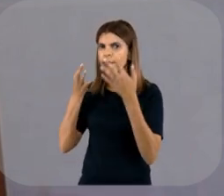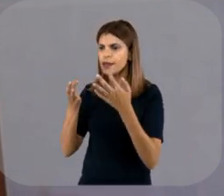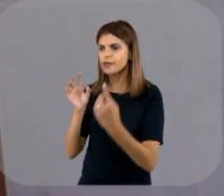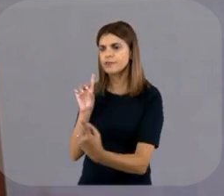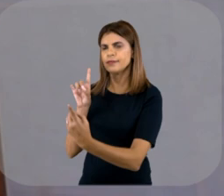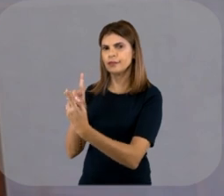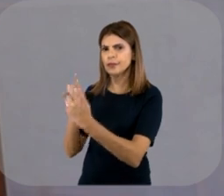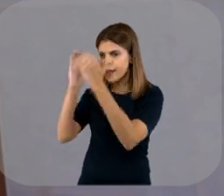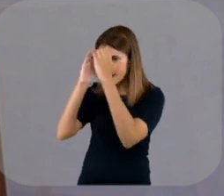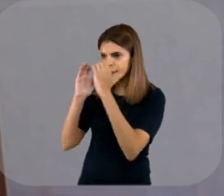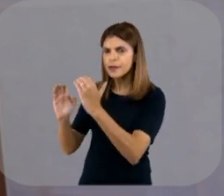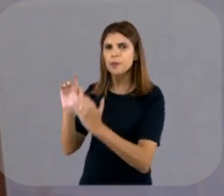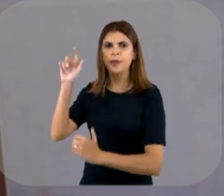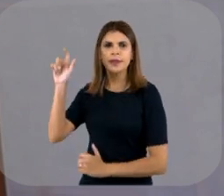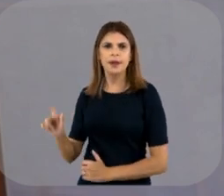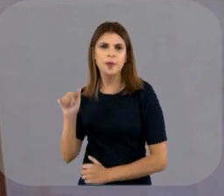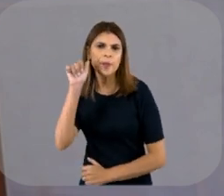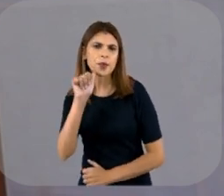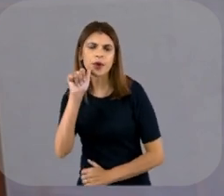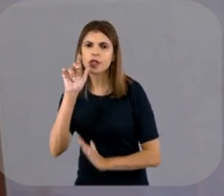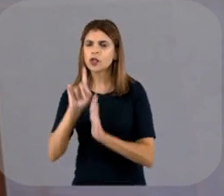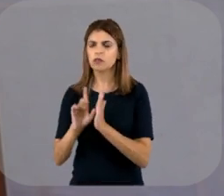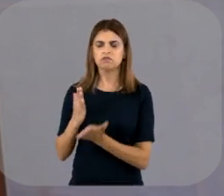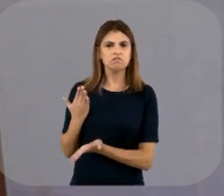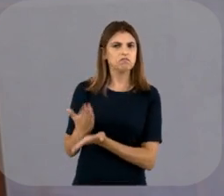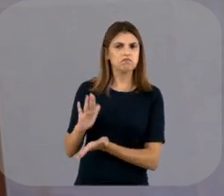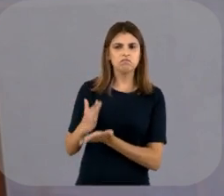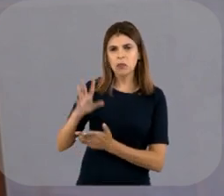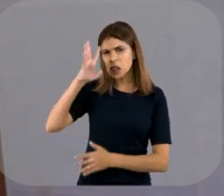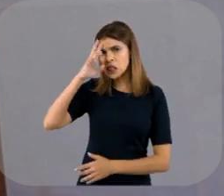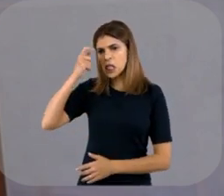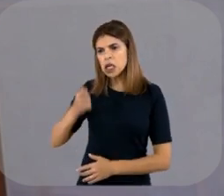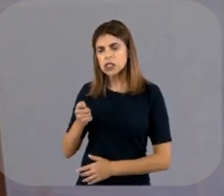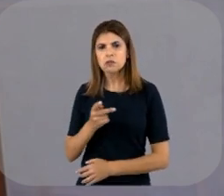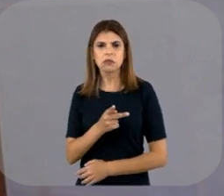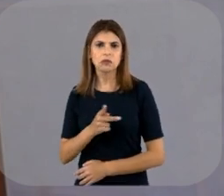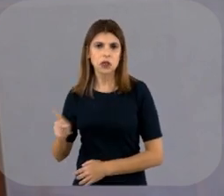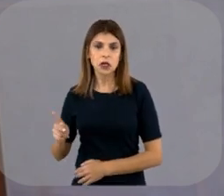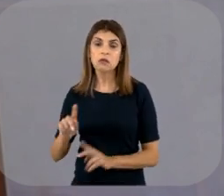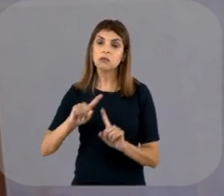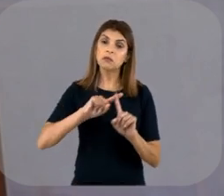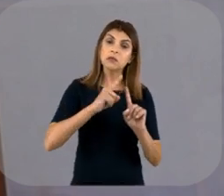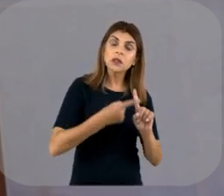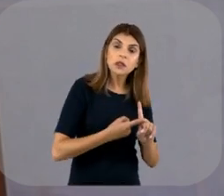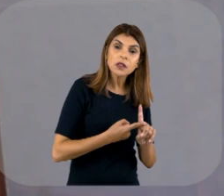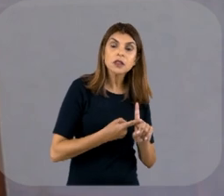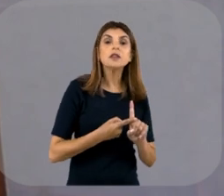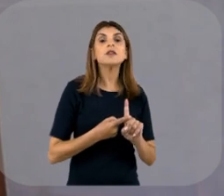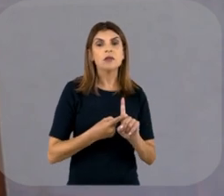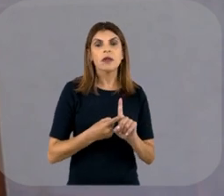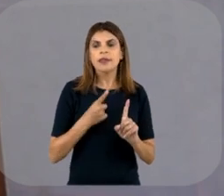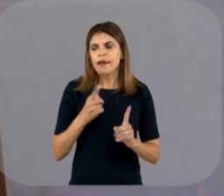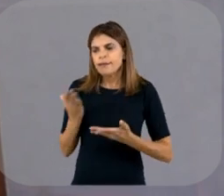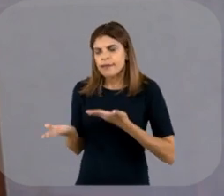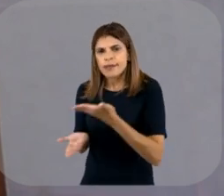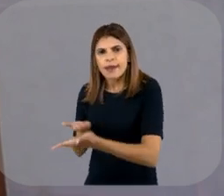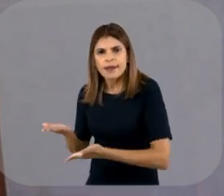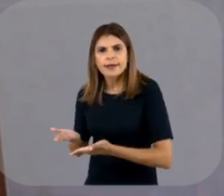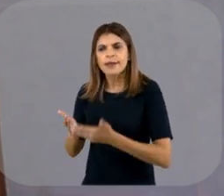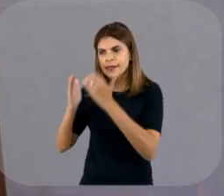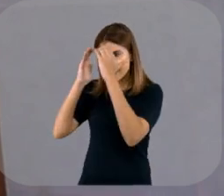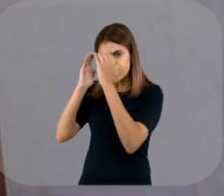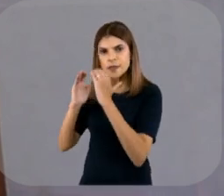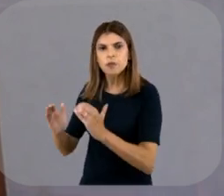a respeitar o direito de todas as mulheres, independente de sua decisão sobre a gravidez, de serem tratadas